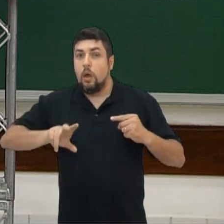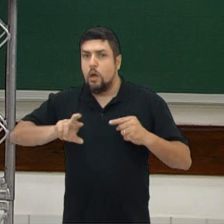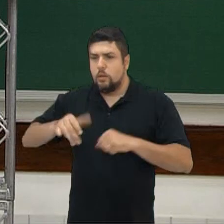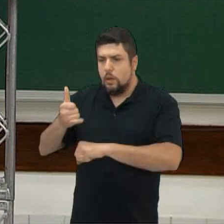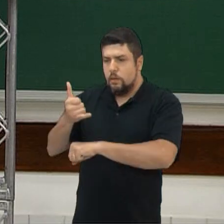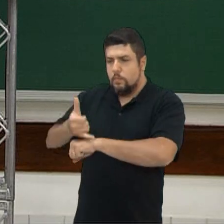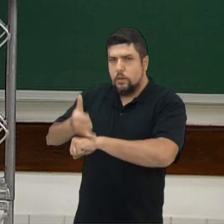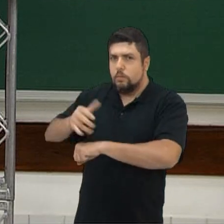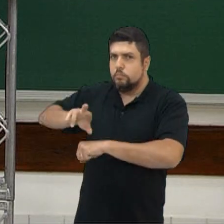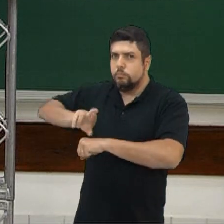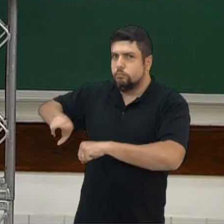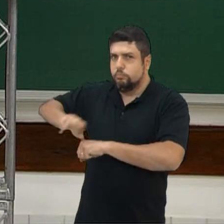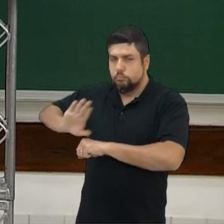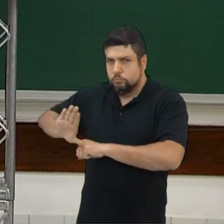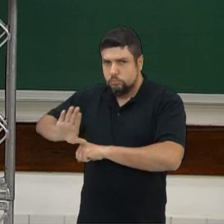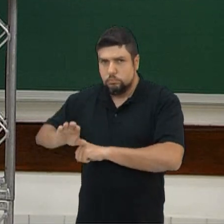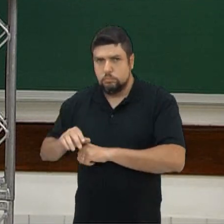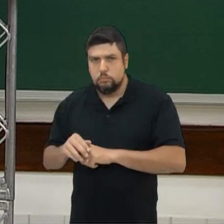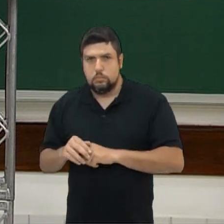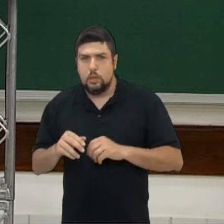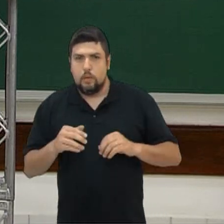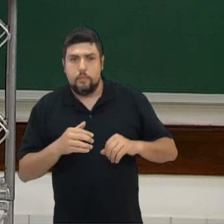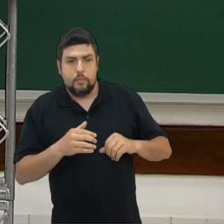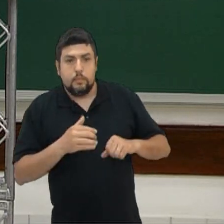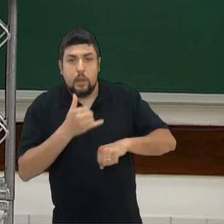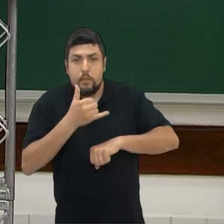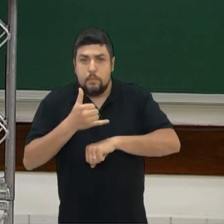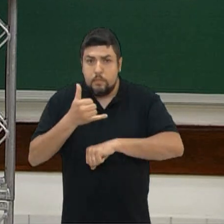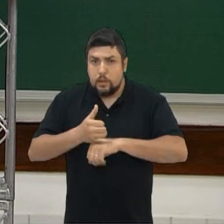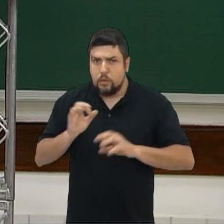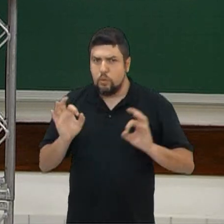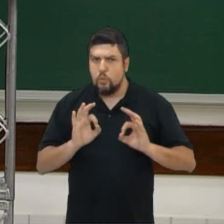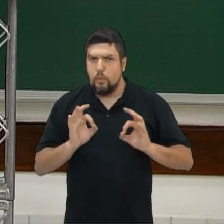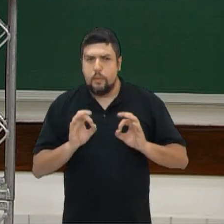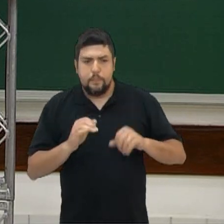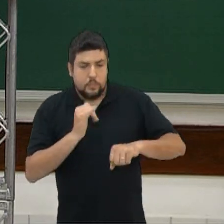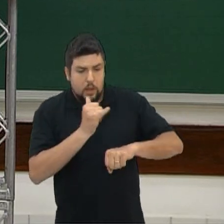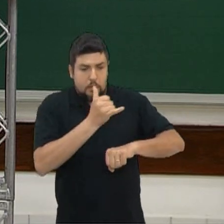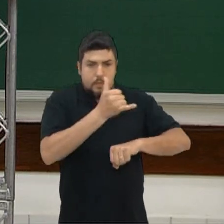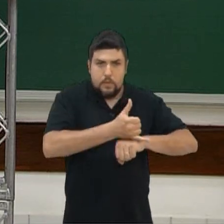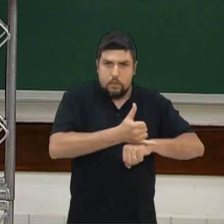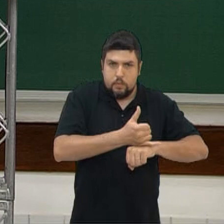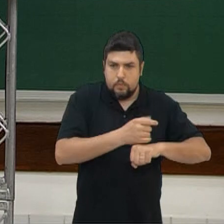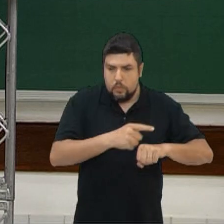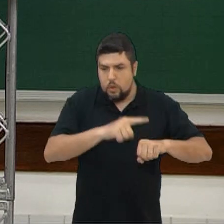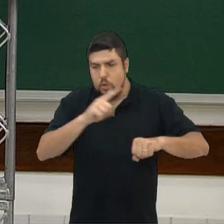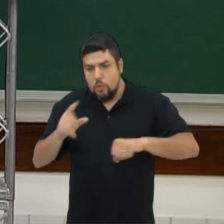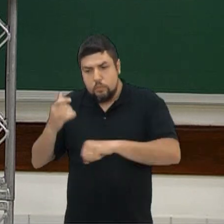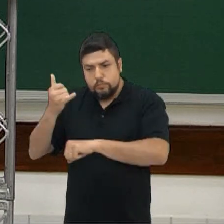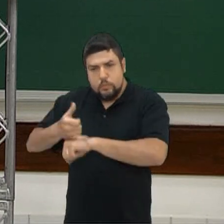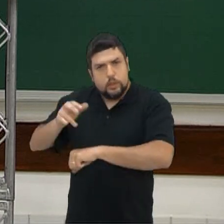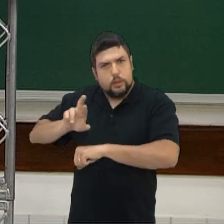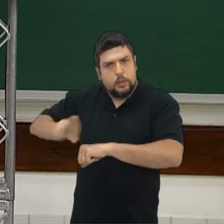Então sempre acontece com um não metal e outro não metal. Lembrando que esses